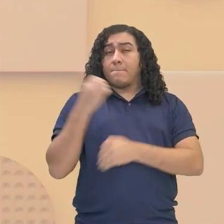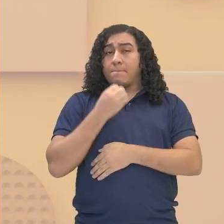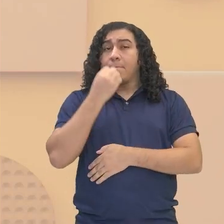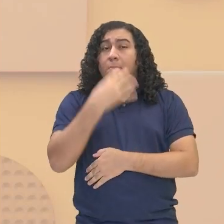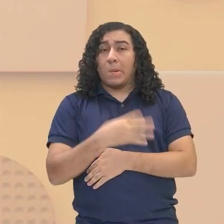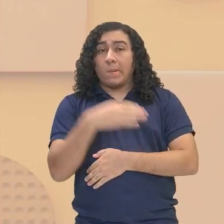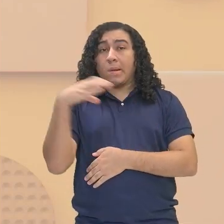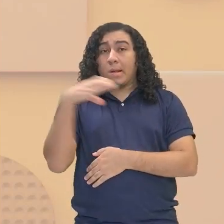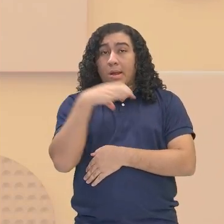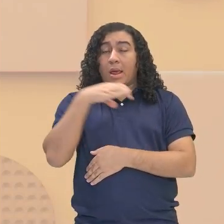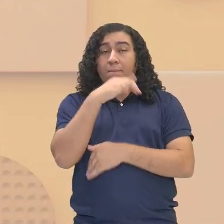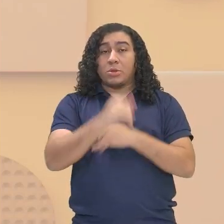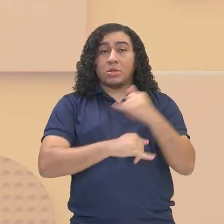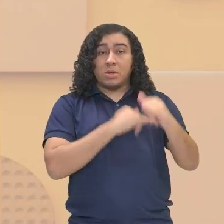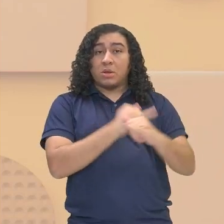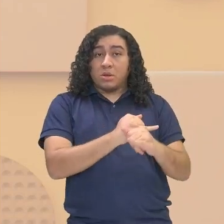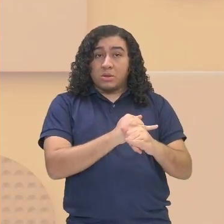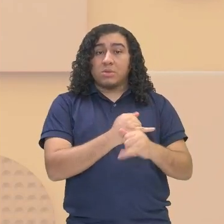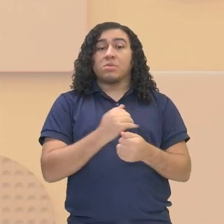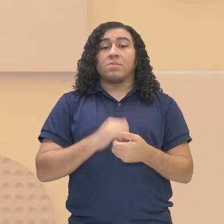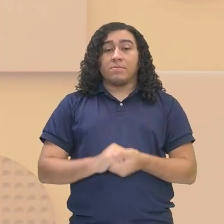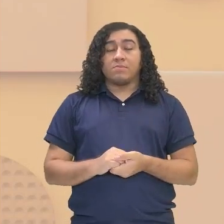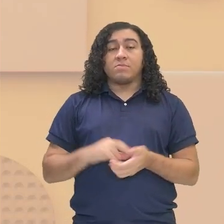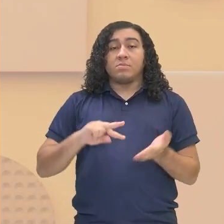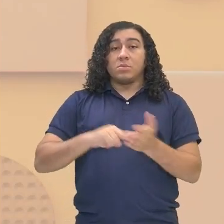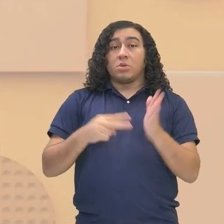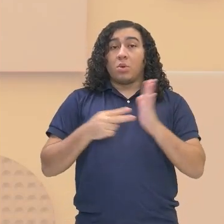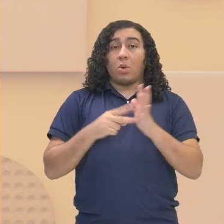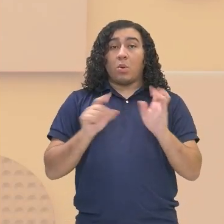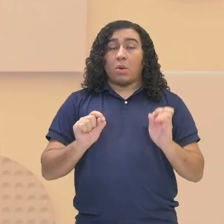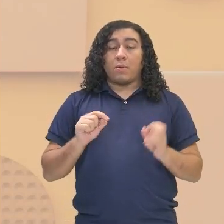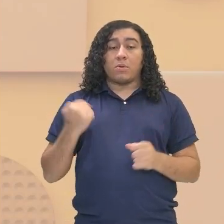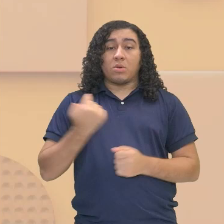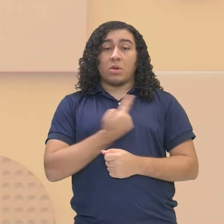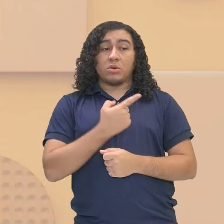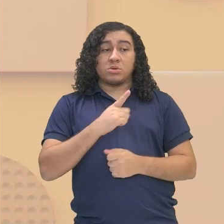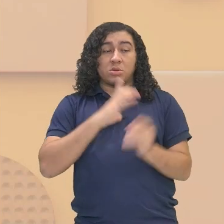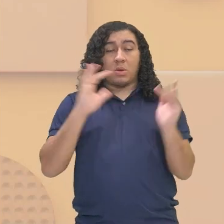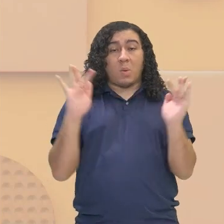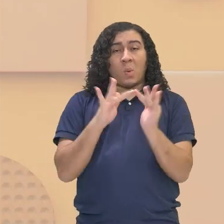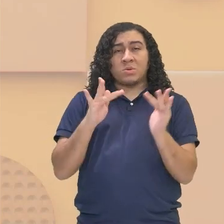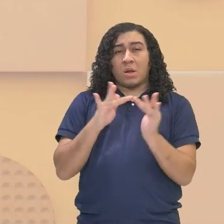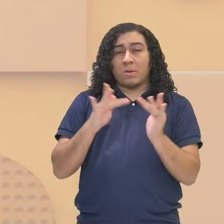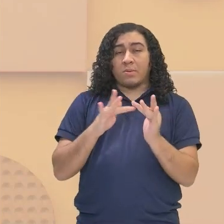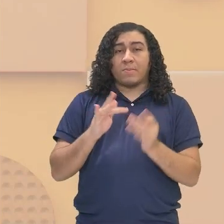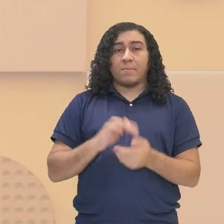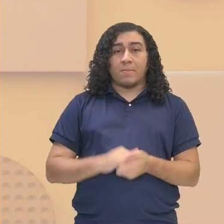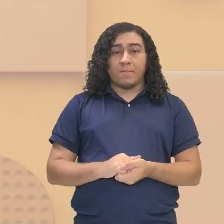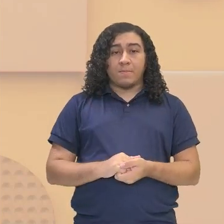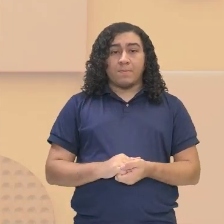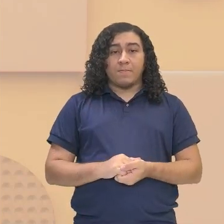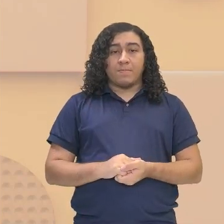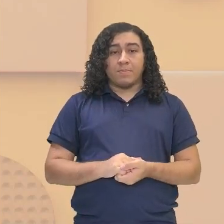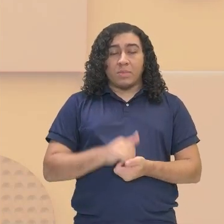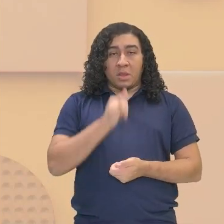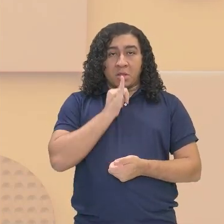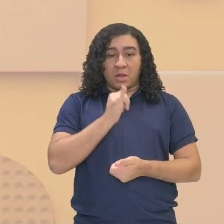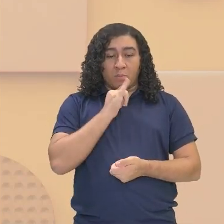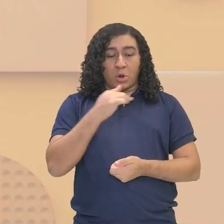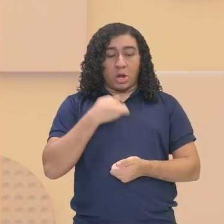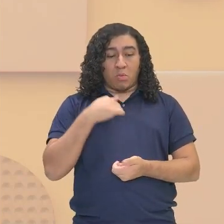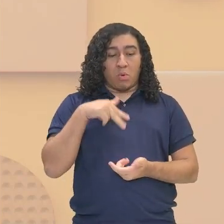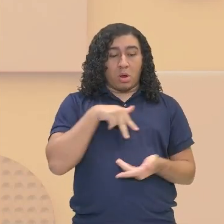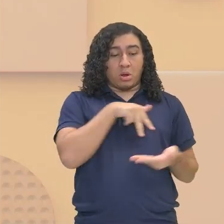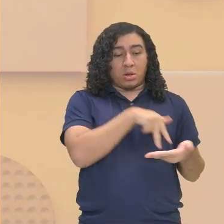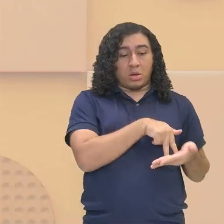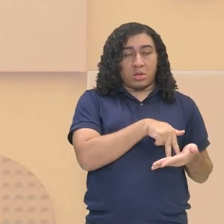da internet, que nós temos o quê? Exatamente essa conexão. Eu posso, então, estar aqui e jogar, então,